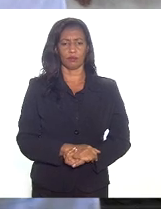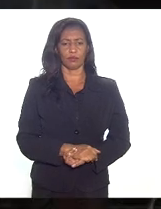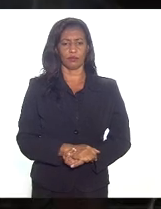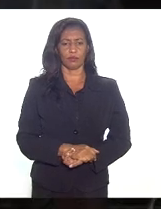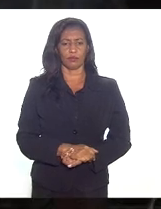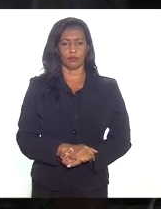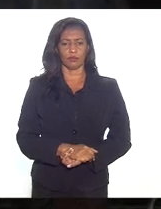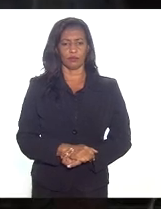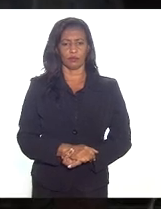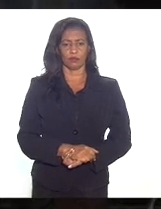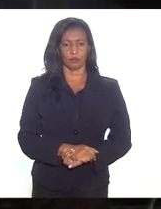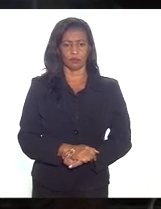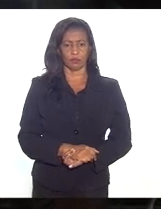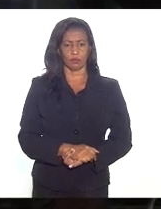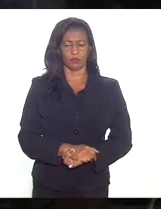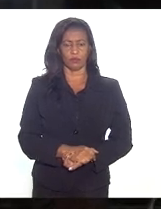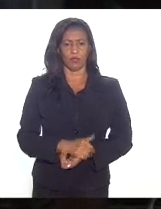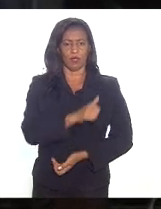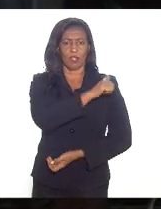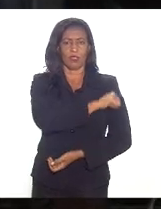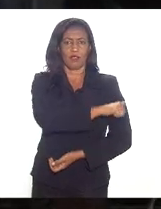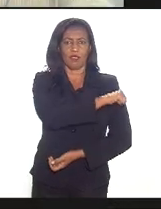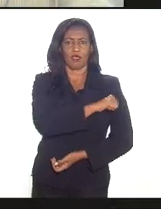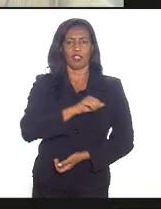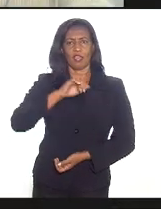Deputada enfermeira Rejane.